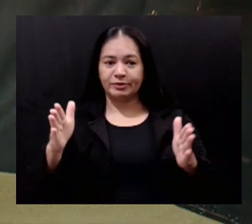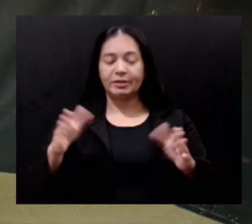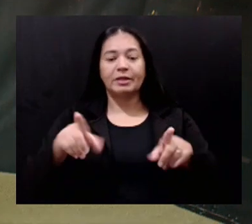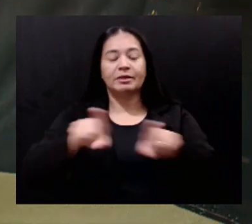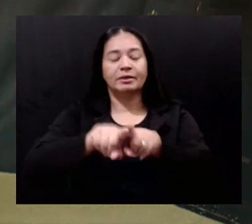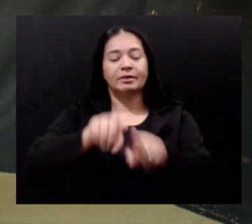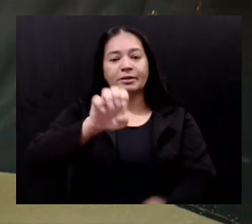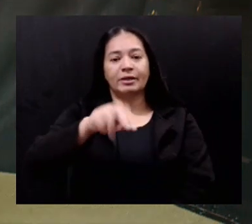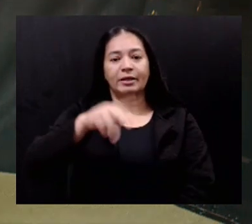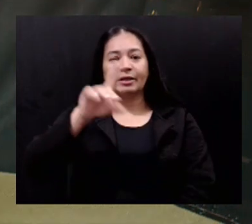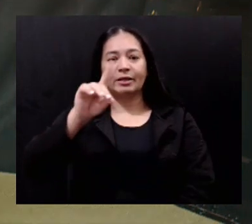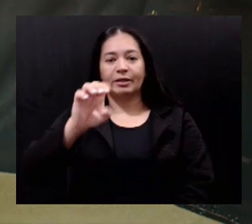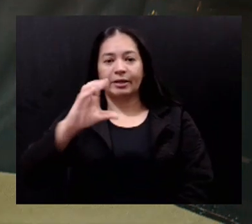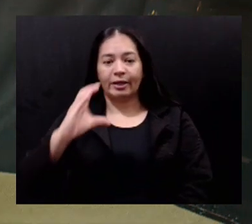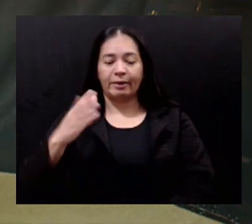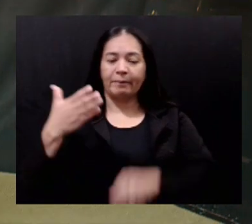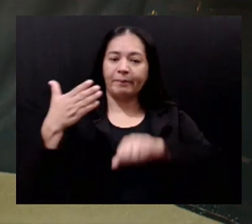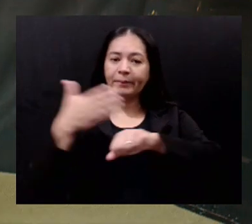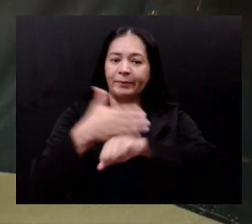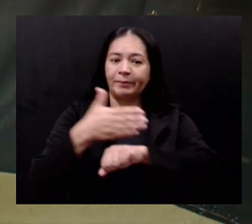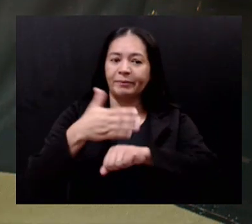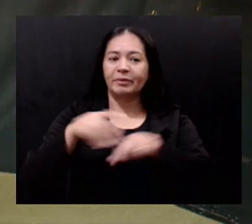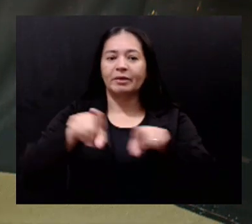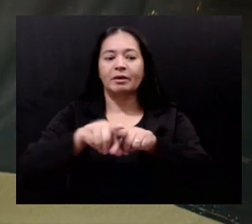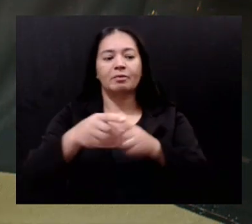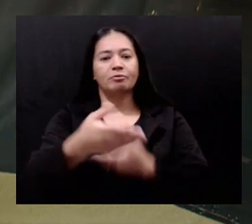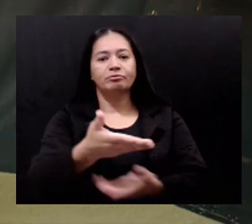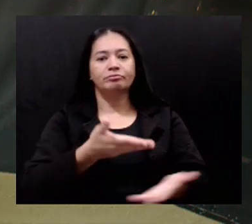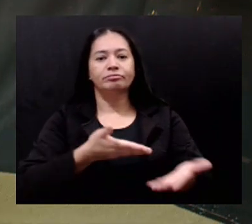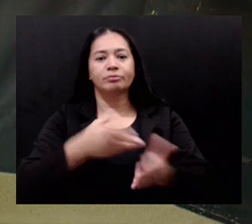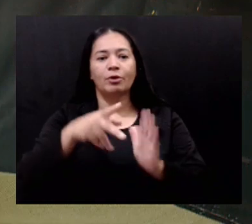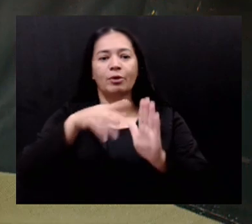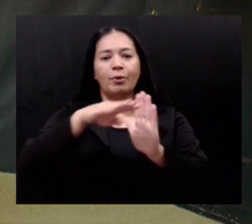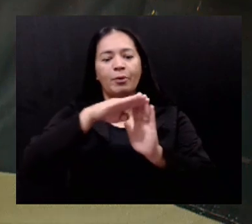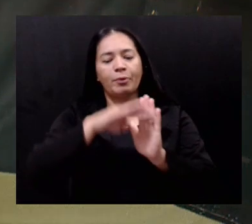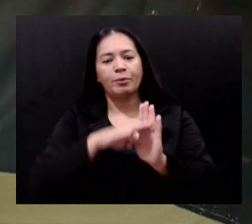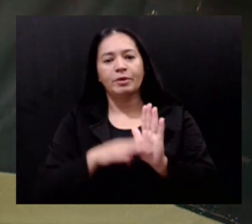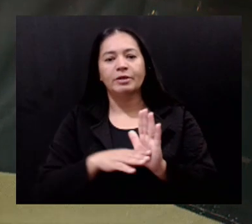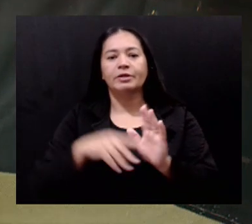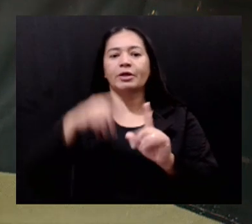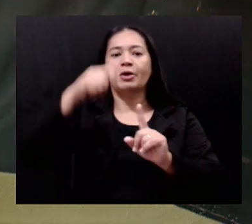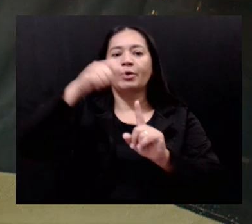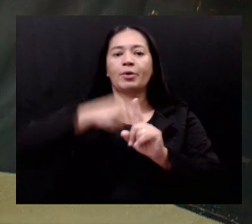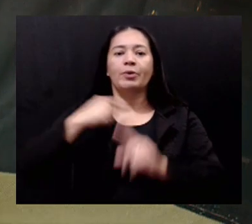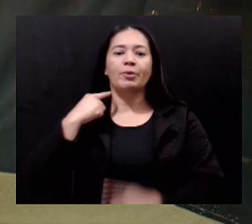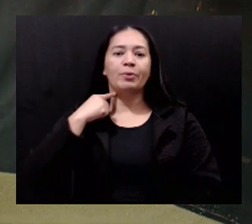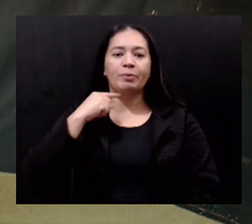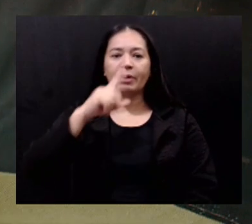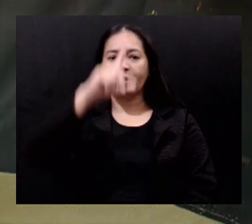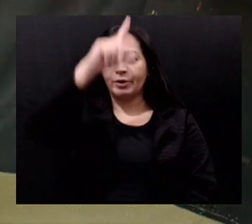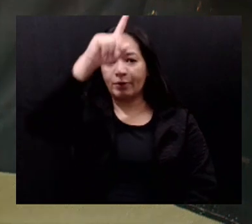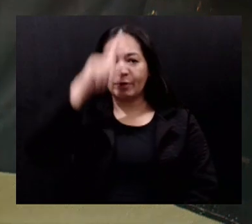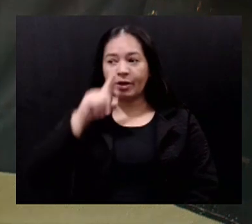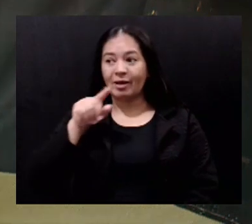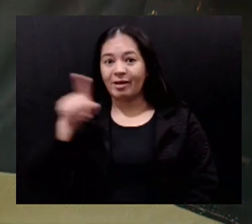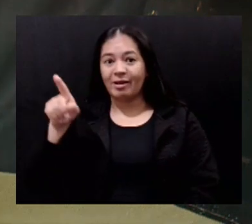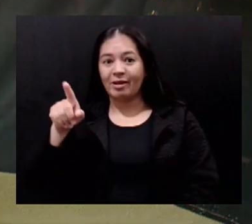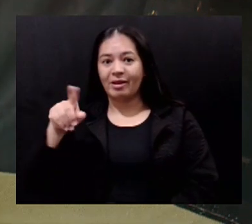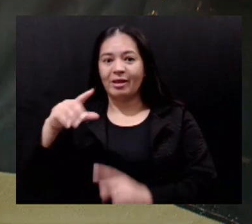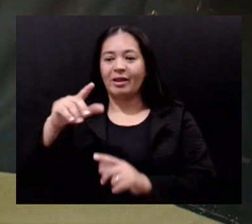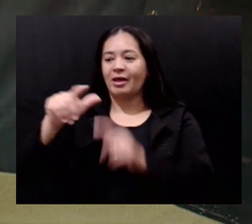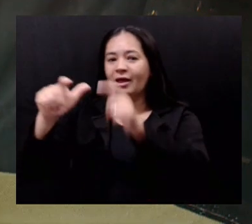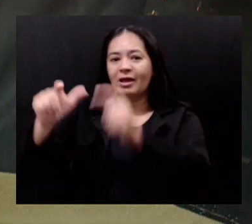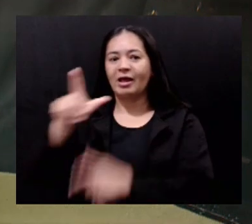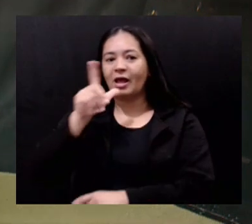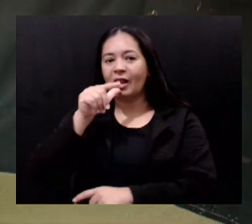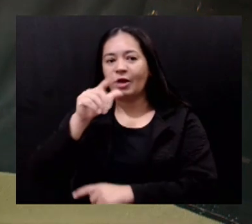Esse evento integra aí a programação do Maio Amarelo e será realizado lá na Lagoa do Taquaral. A ação